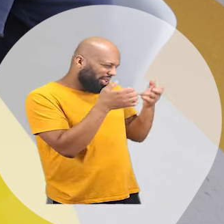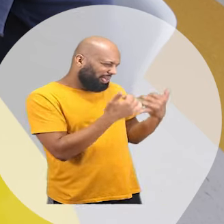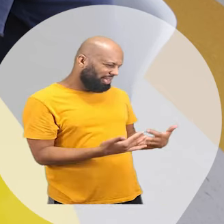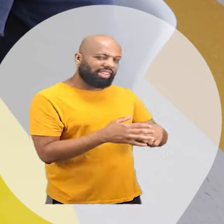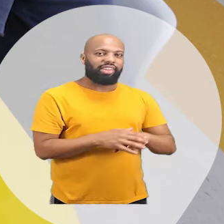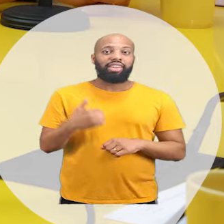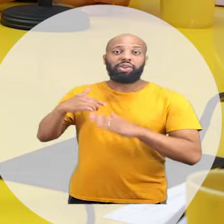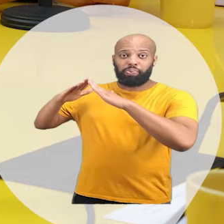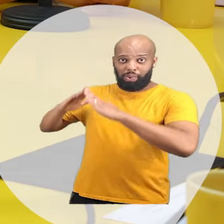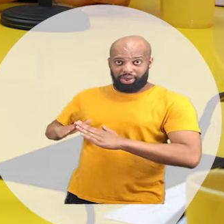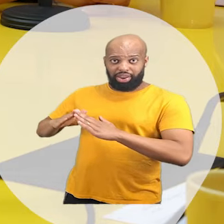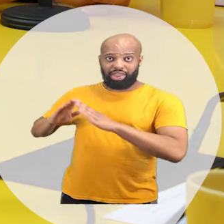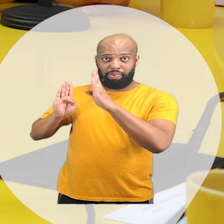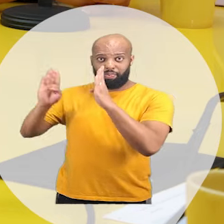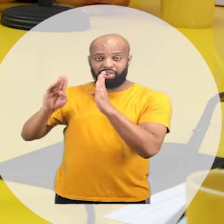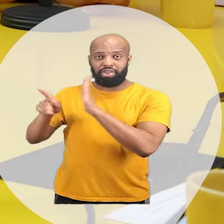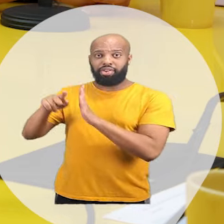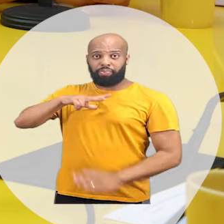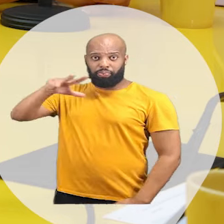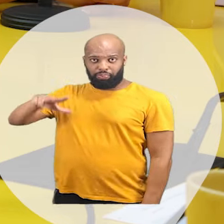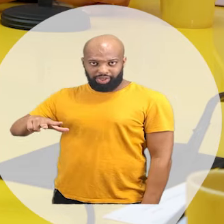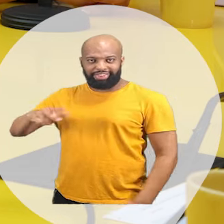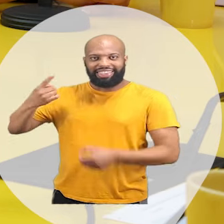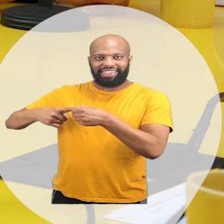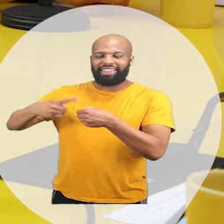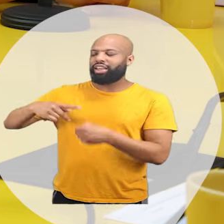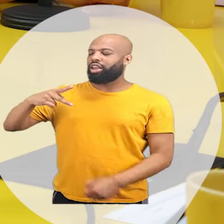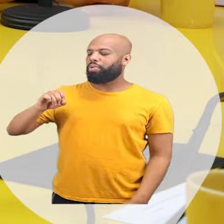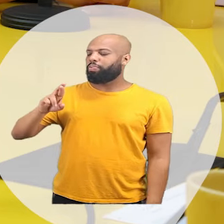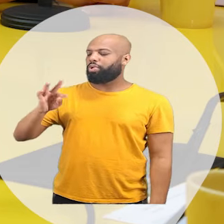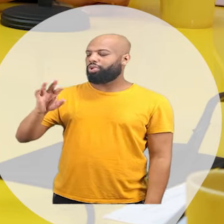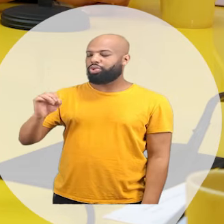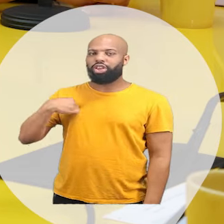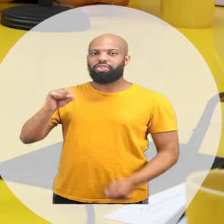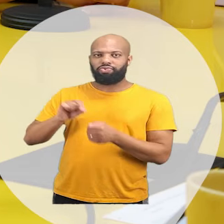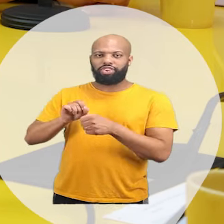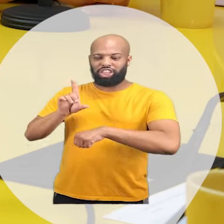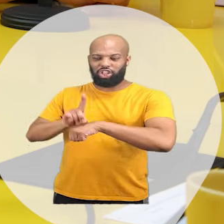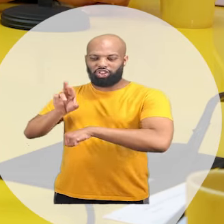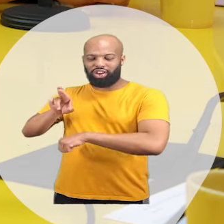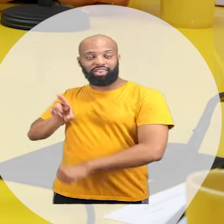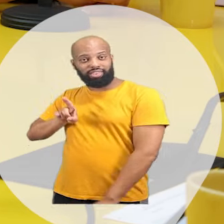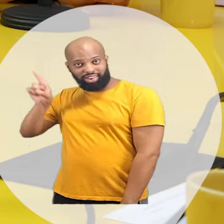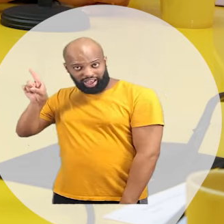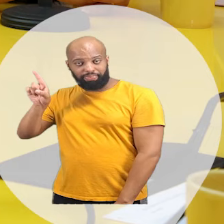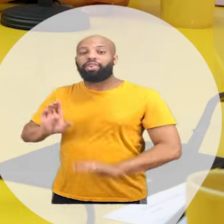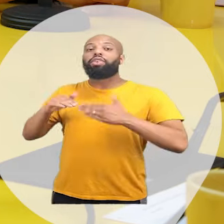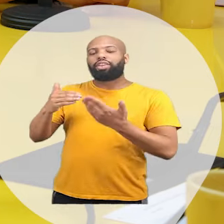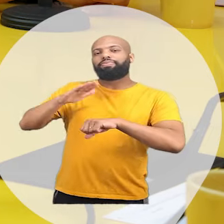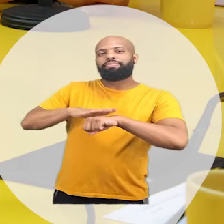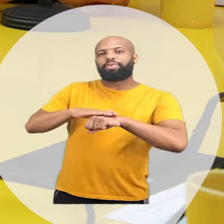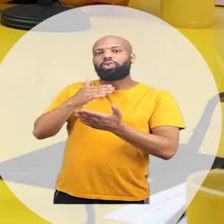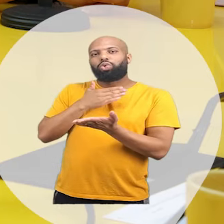Anelise comenta com a gente que eu morei numa época lá em Portugal na cidade do Porto que eu fui fazer parte do meu doutorado sanduíche lá e aí